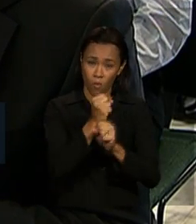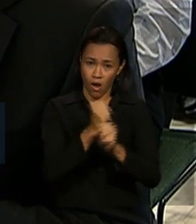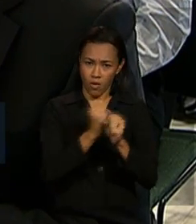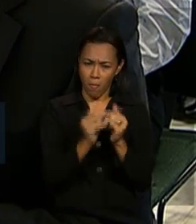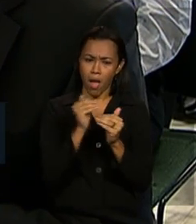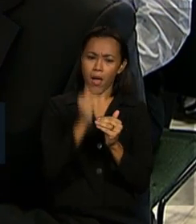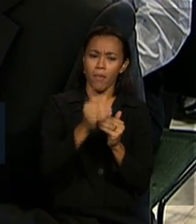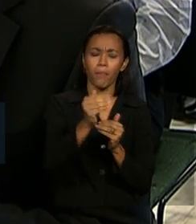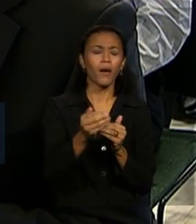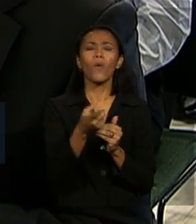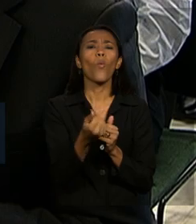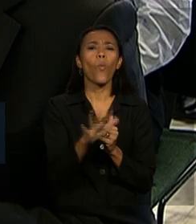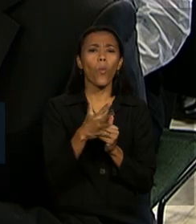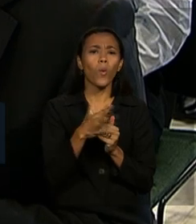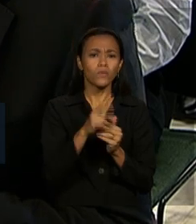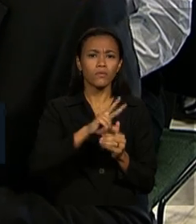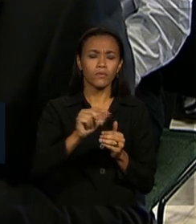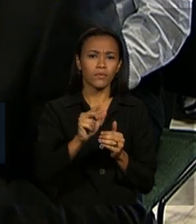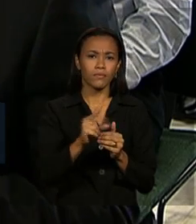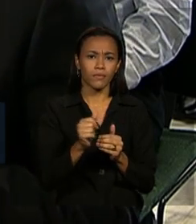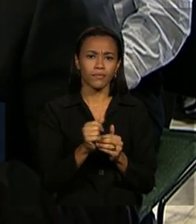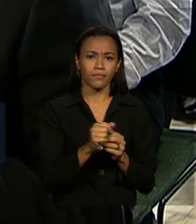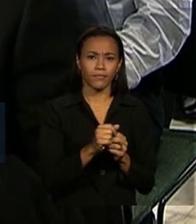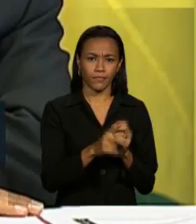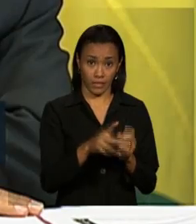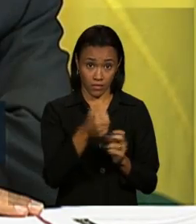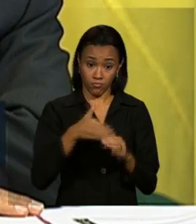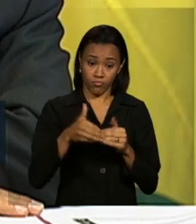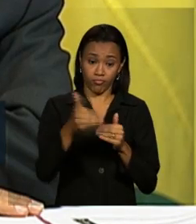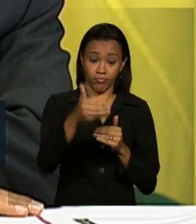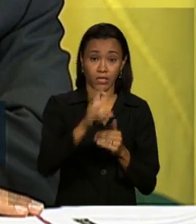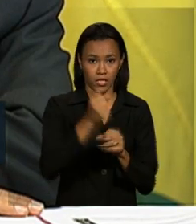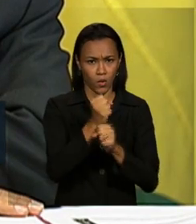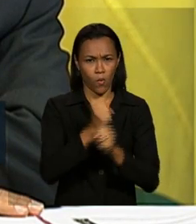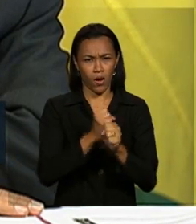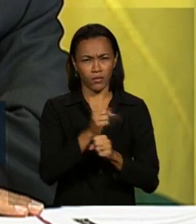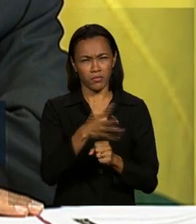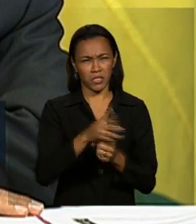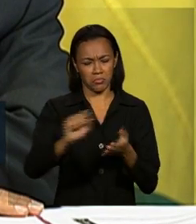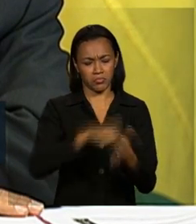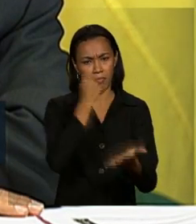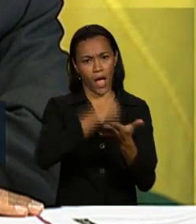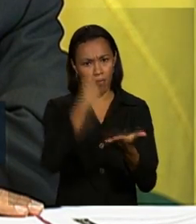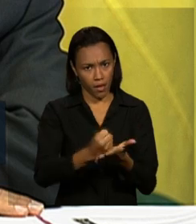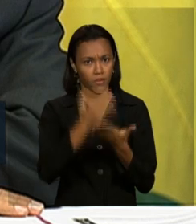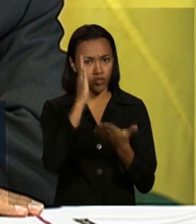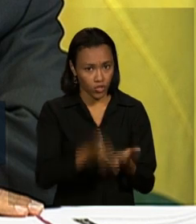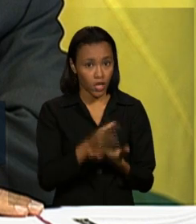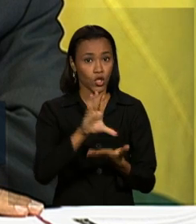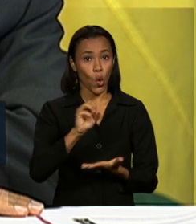anos quanto de rodovia serão e quanto de ferrovia nos próximos 5 anos a partir da assinatura dos contratos de